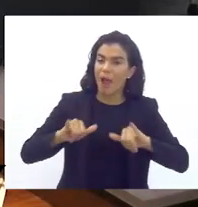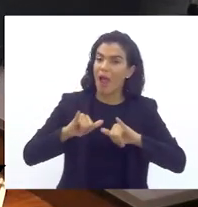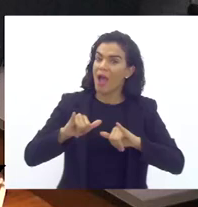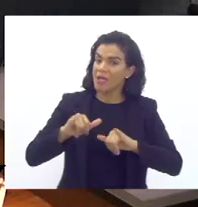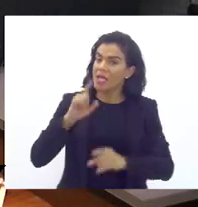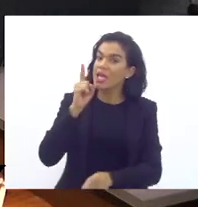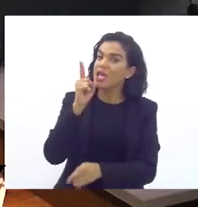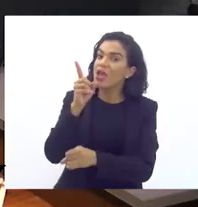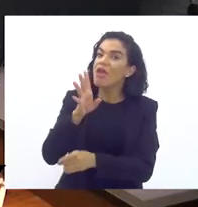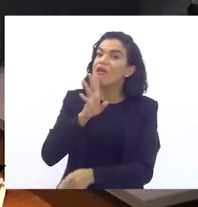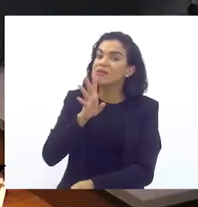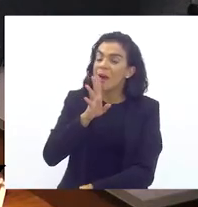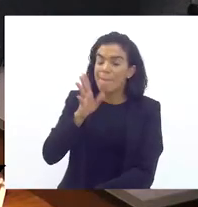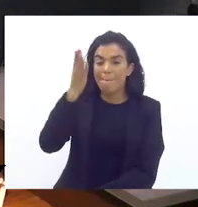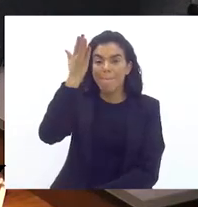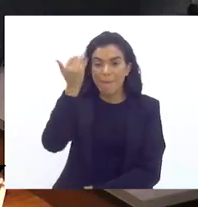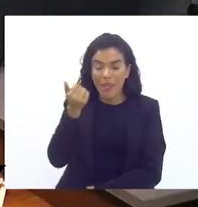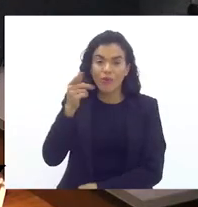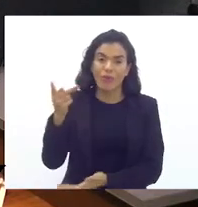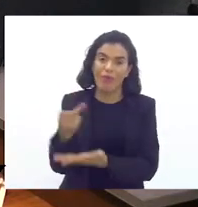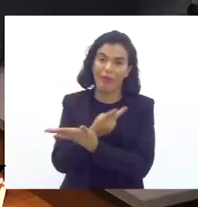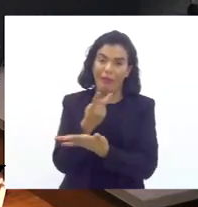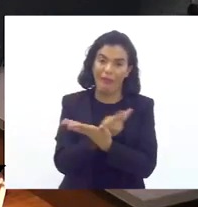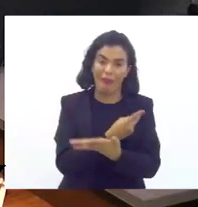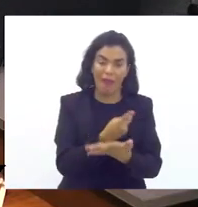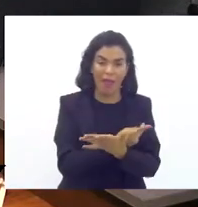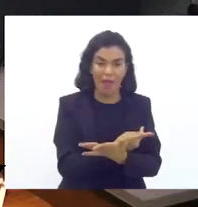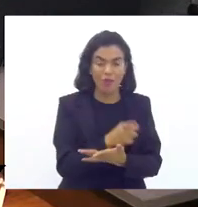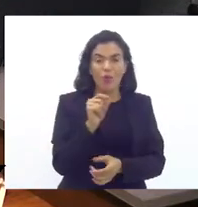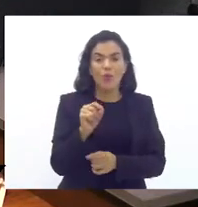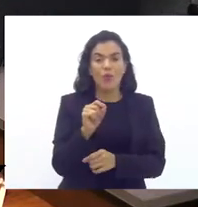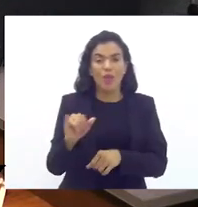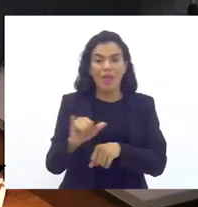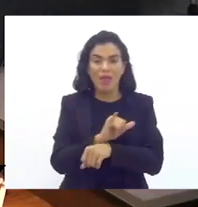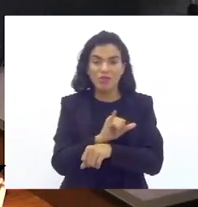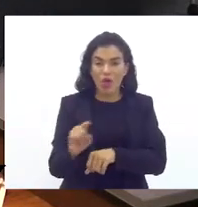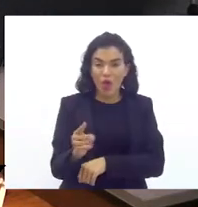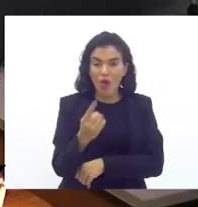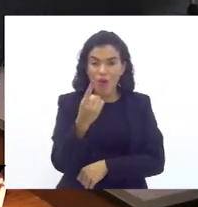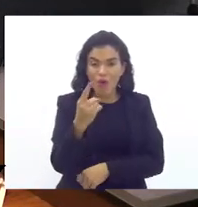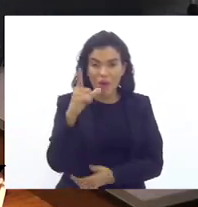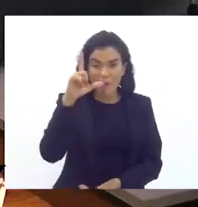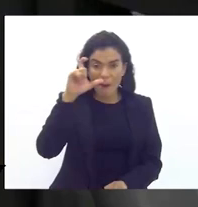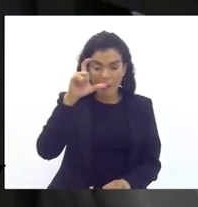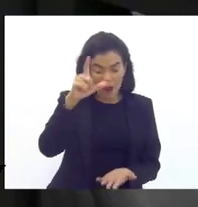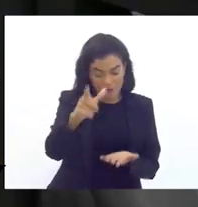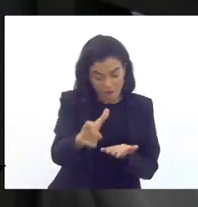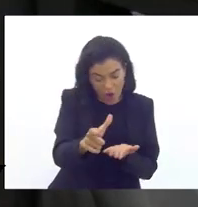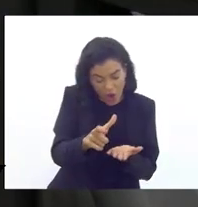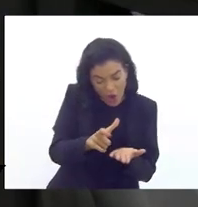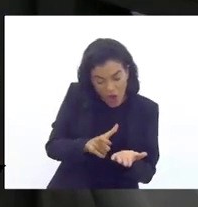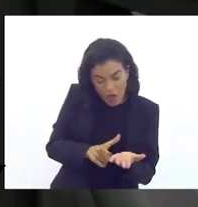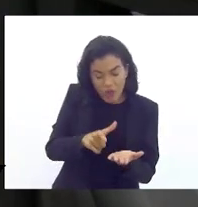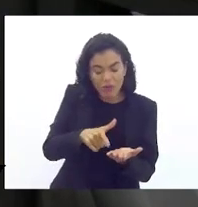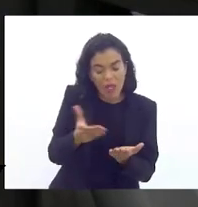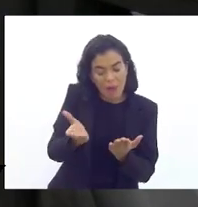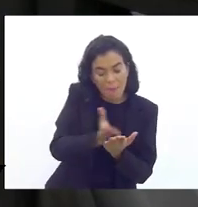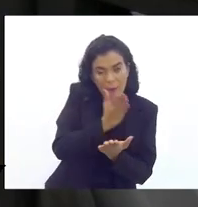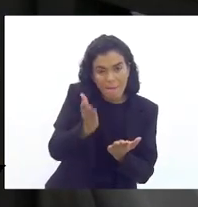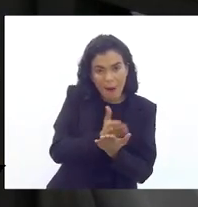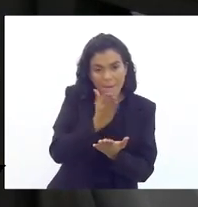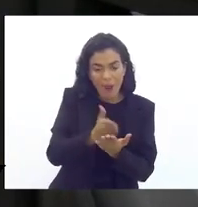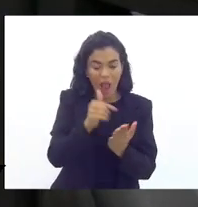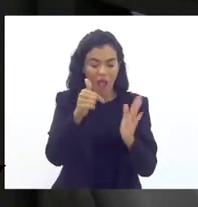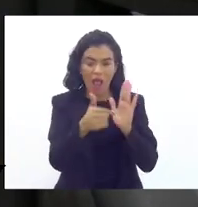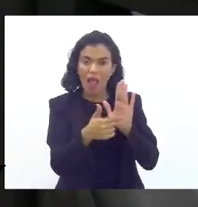de prisões feitas por reconhecimento fotográfico apenas diversos decisões do STJ nessa nessa